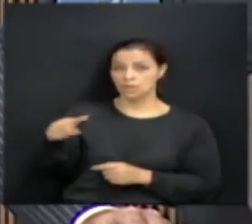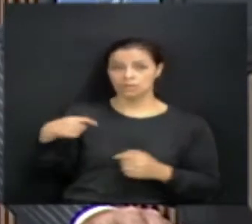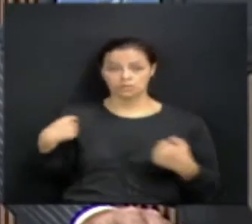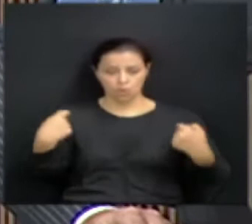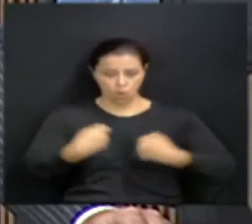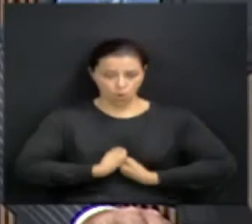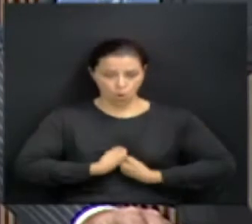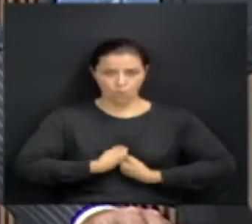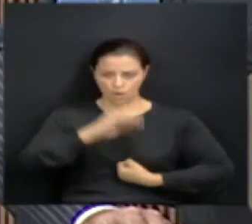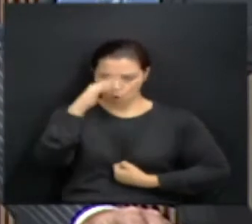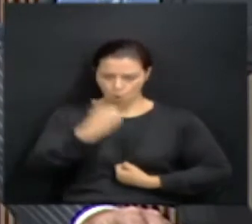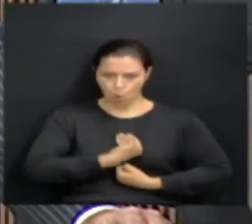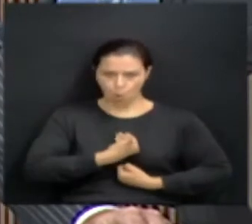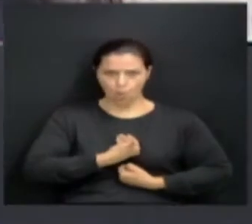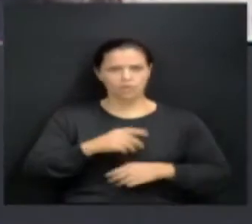togas.